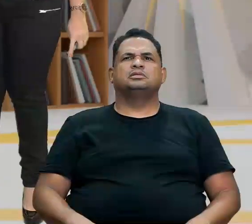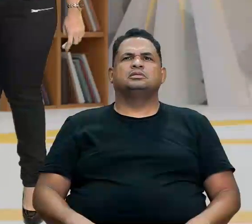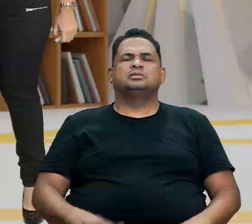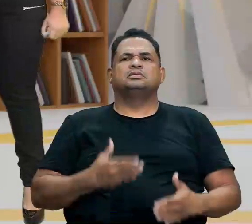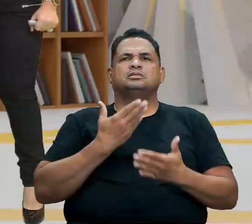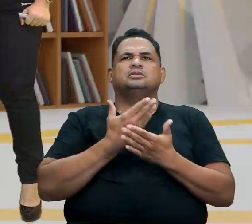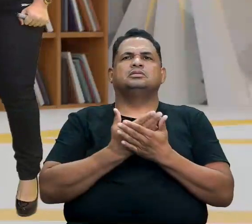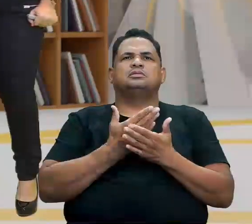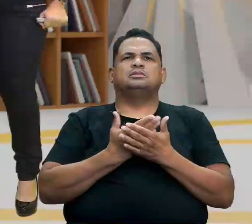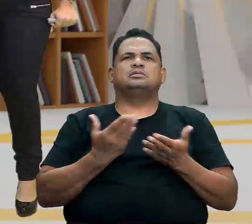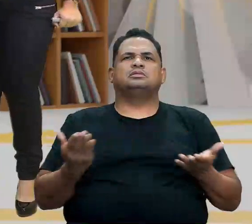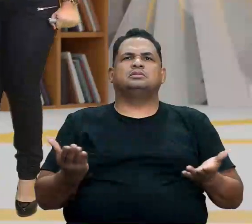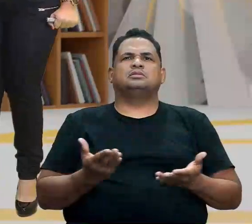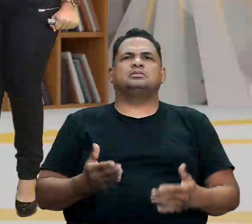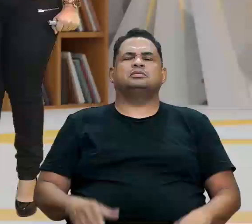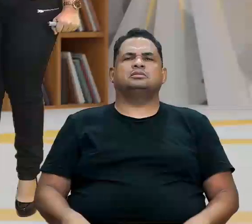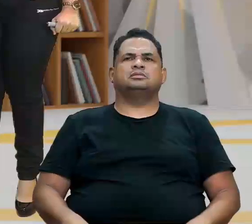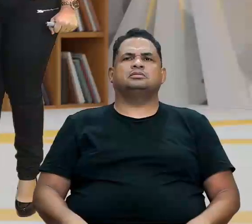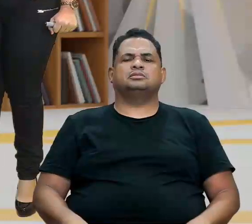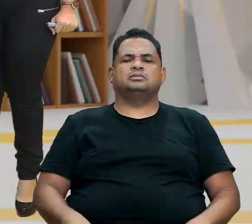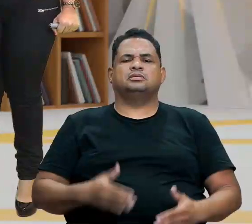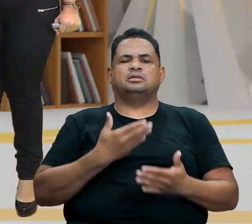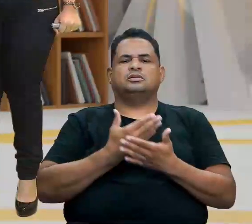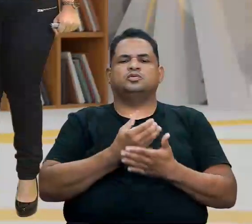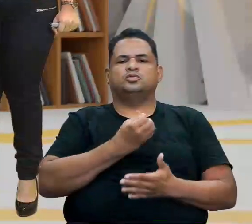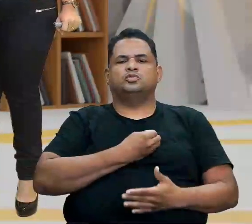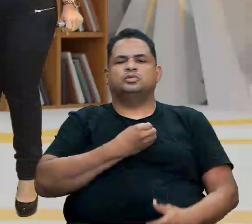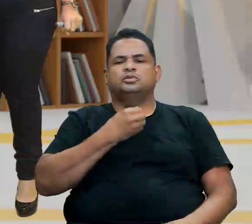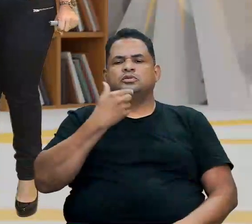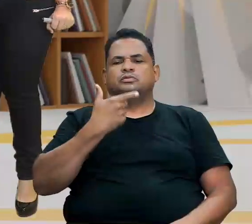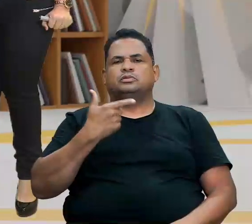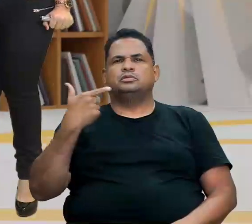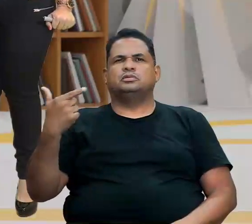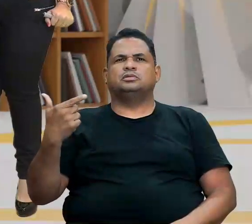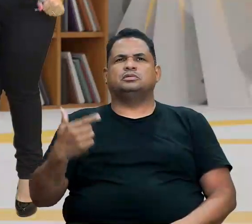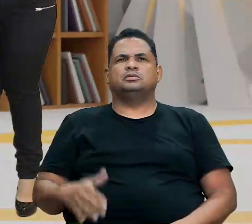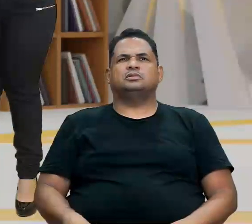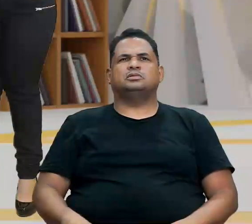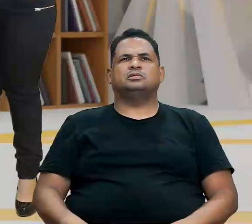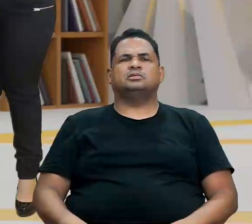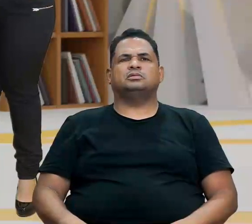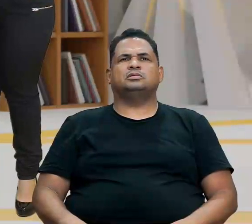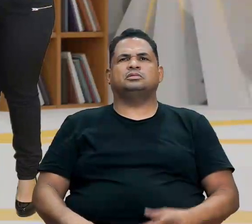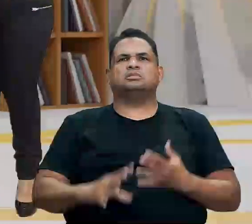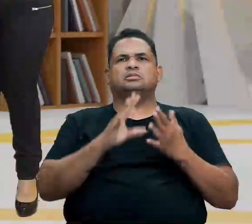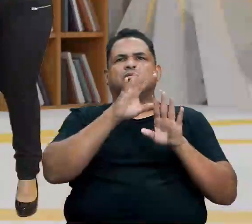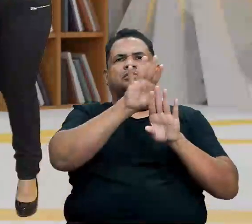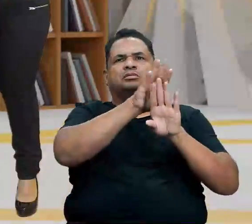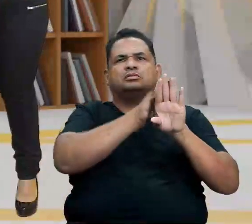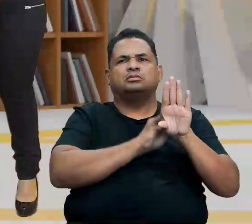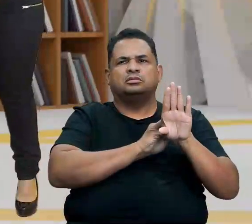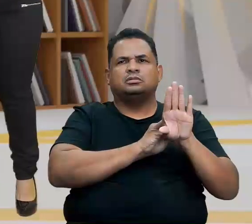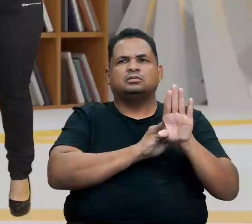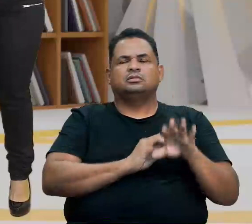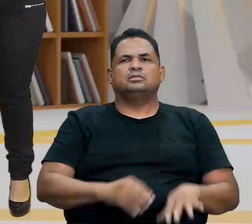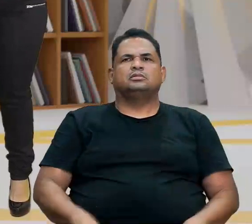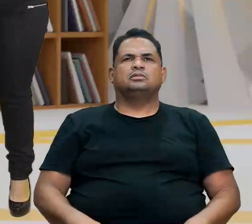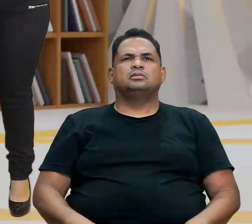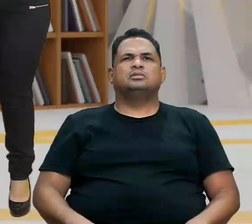de hoje, a aula 22, aqui são as nossas referências.